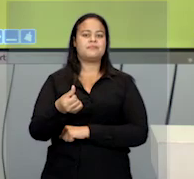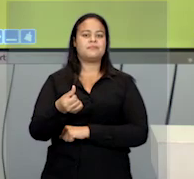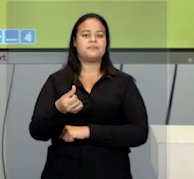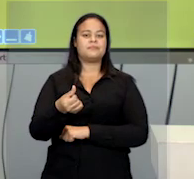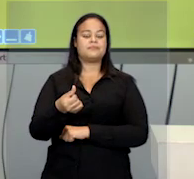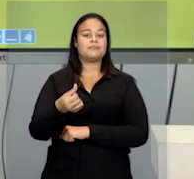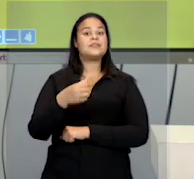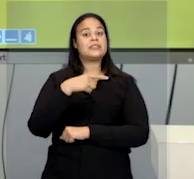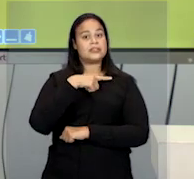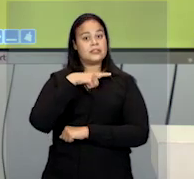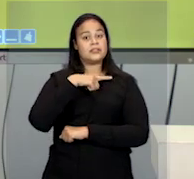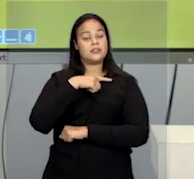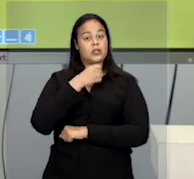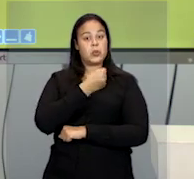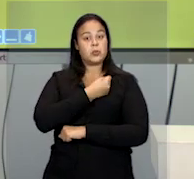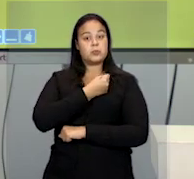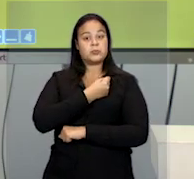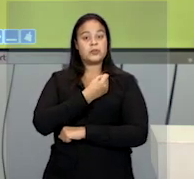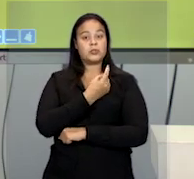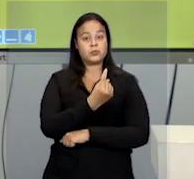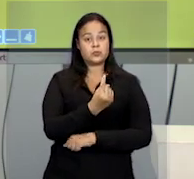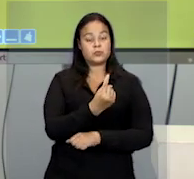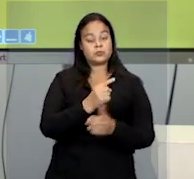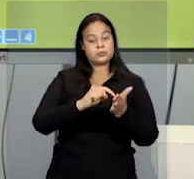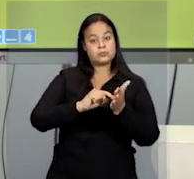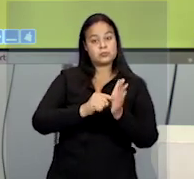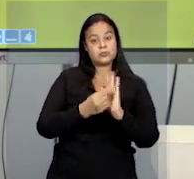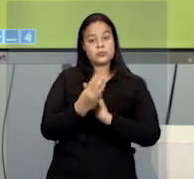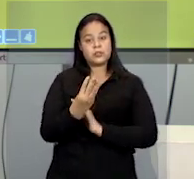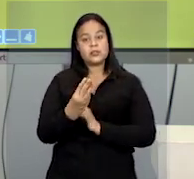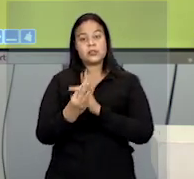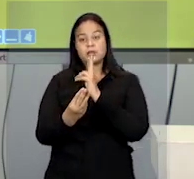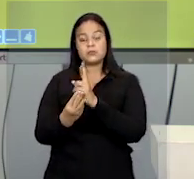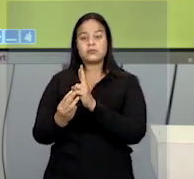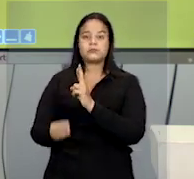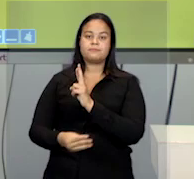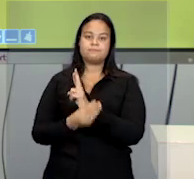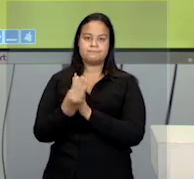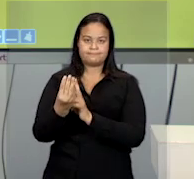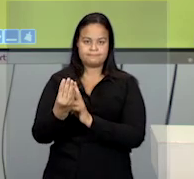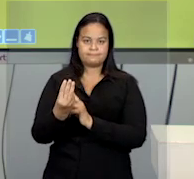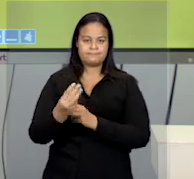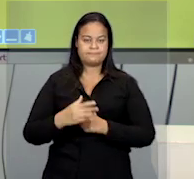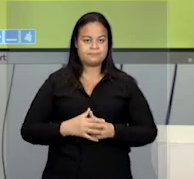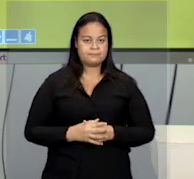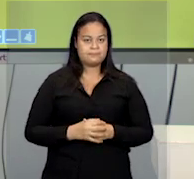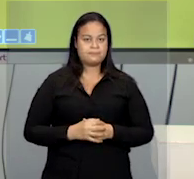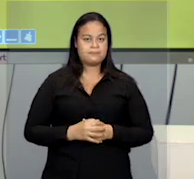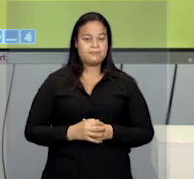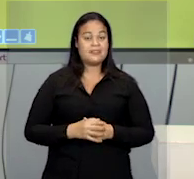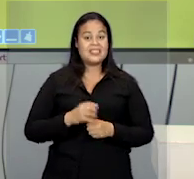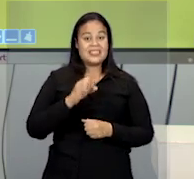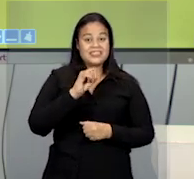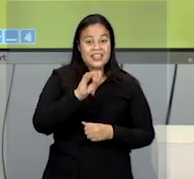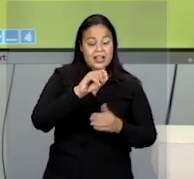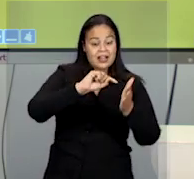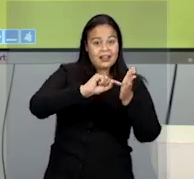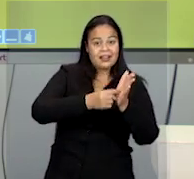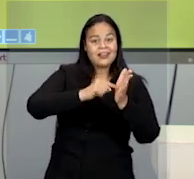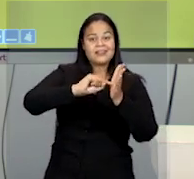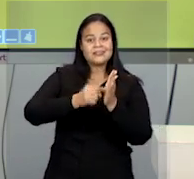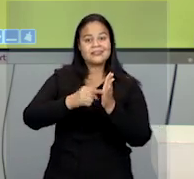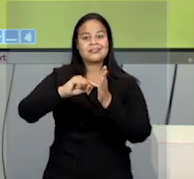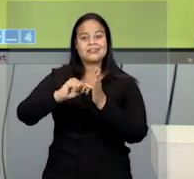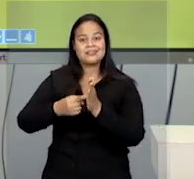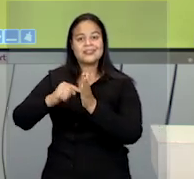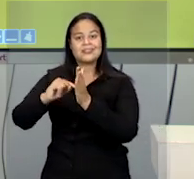1, multiplicando por 3, ele vai virar 3. Se eu multipliquei esses valores, eu também tenho